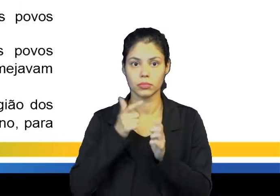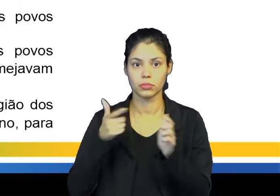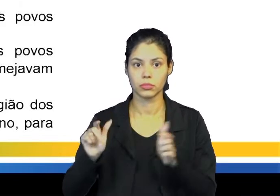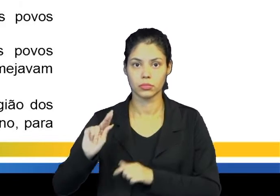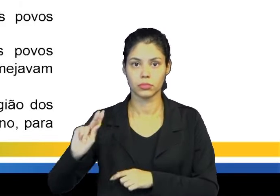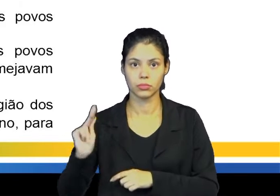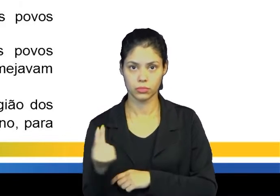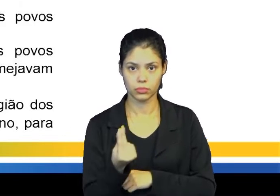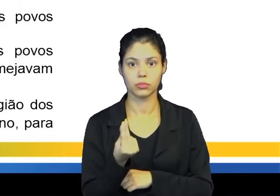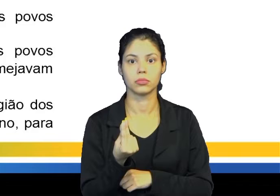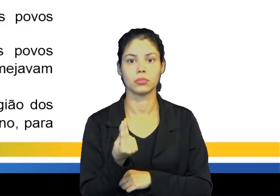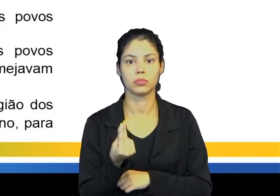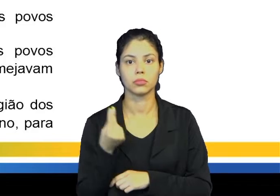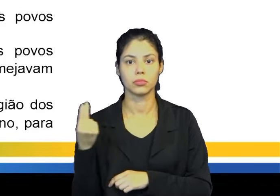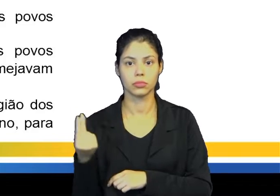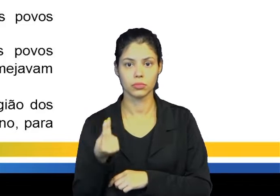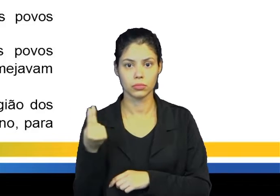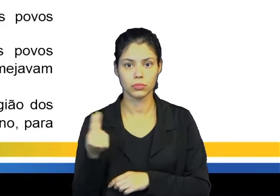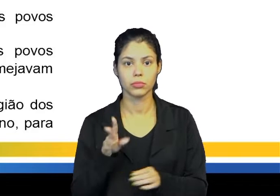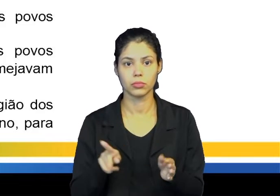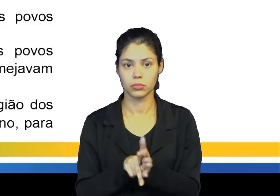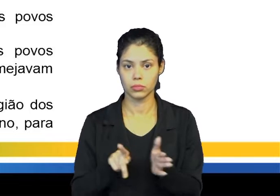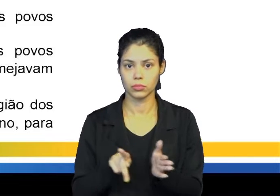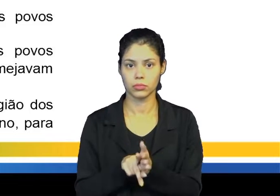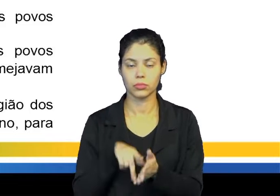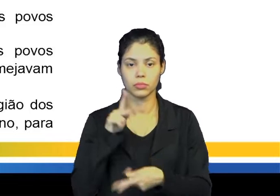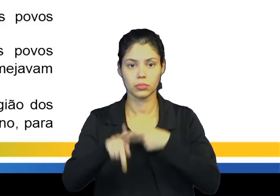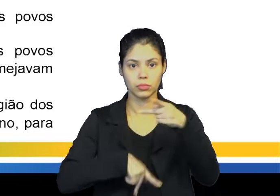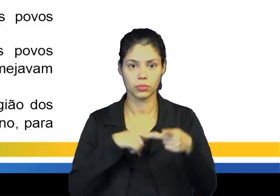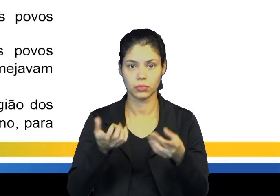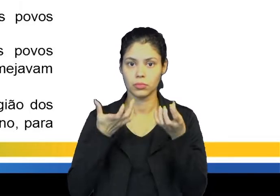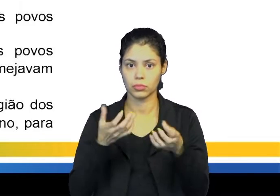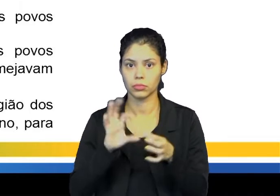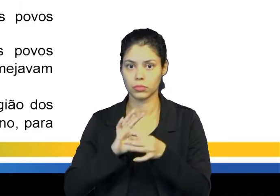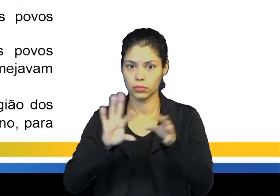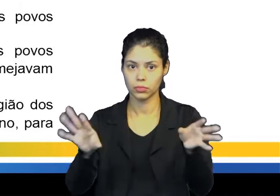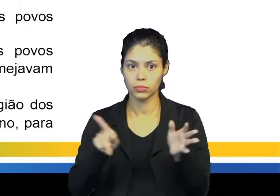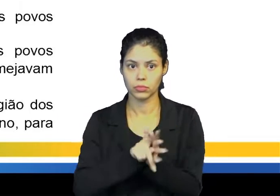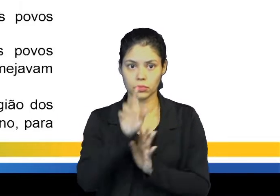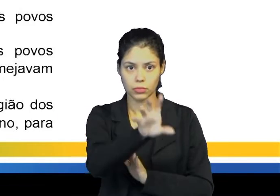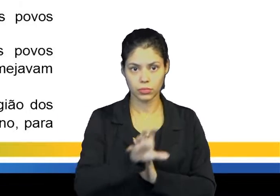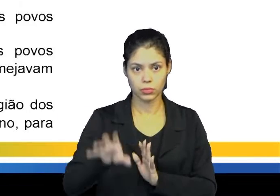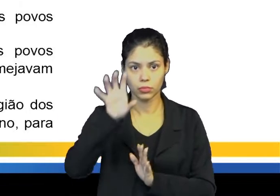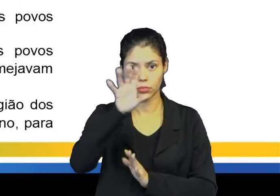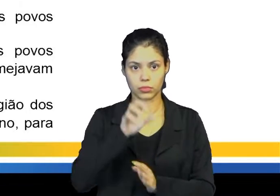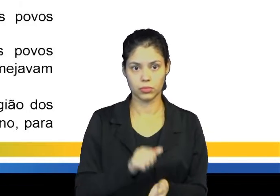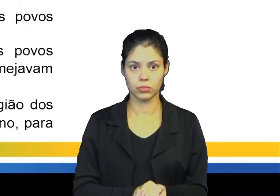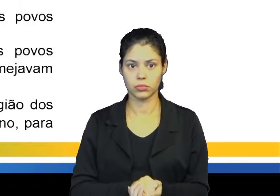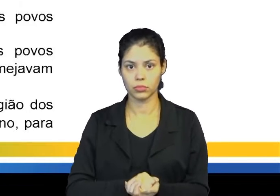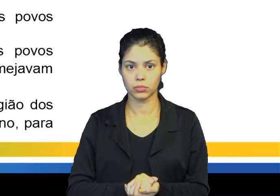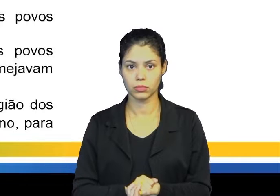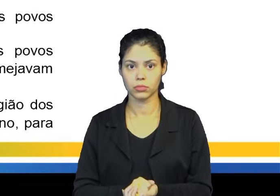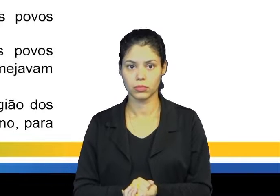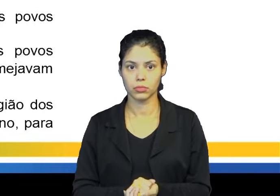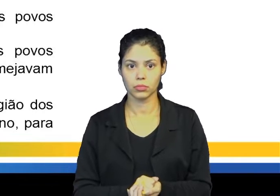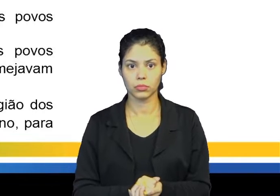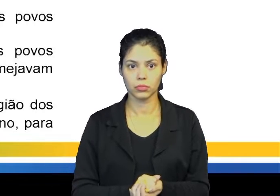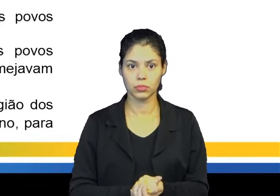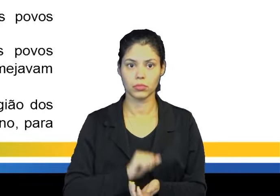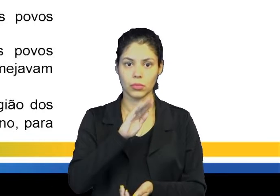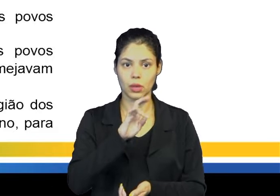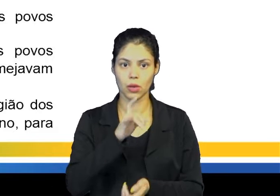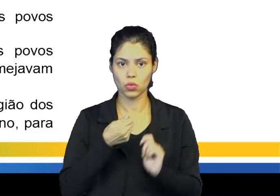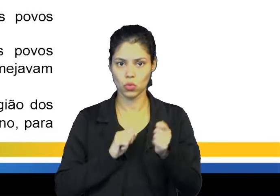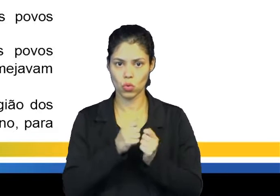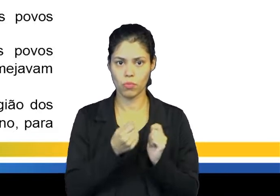Grande Sérvia, o povo eslavo, queria também libertar os territórios eslavos da região dos Balcãs,